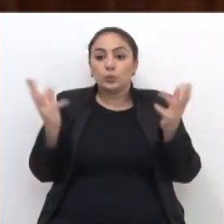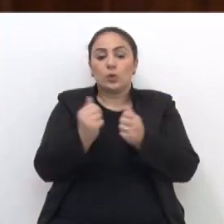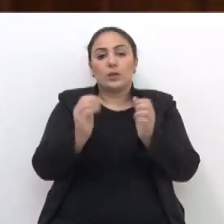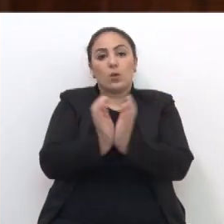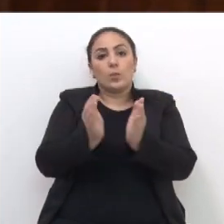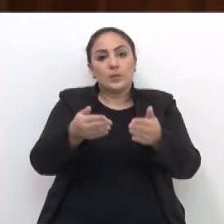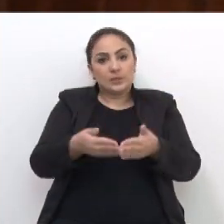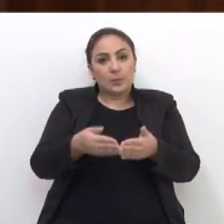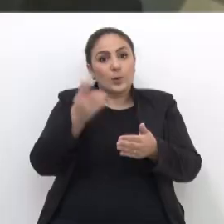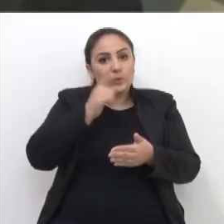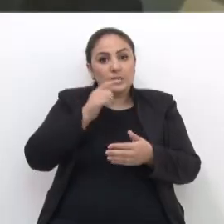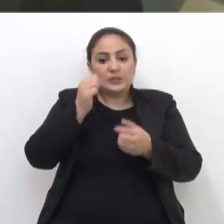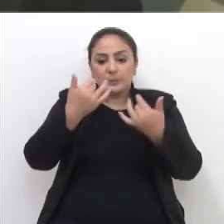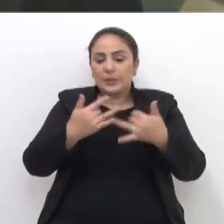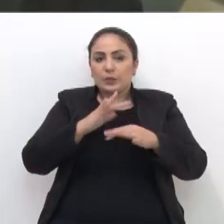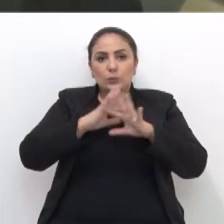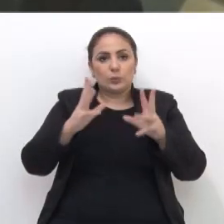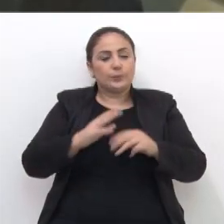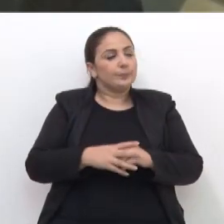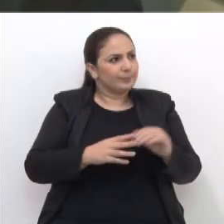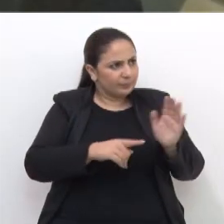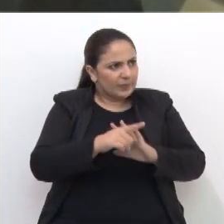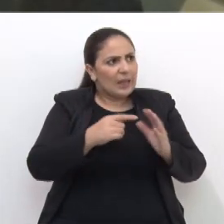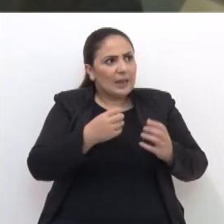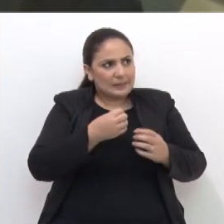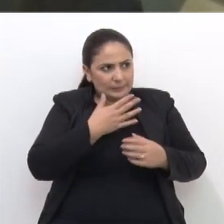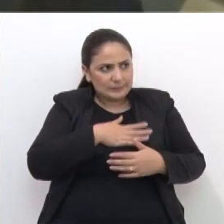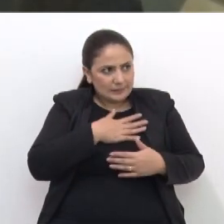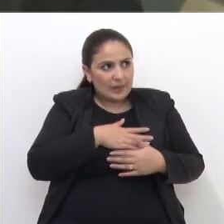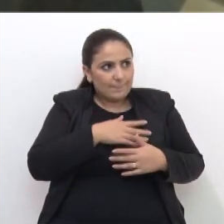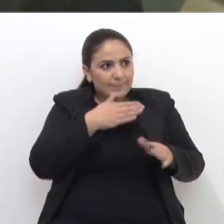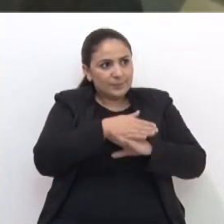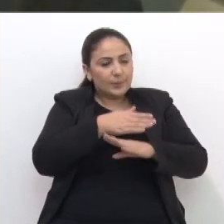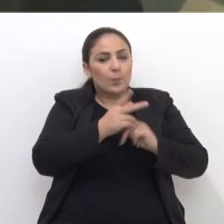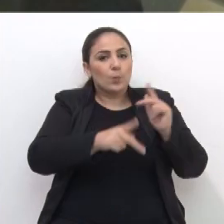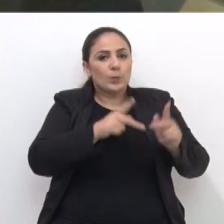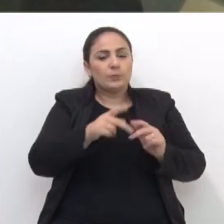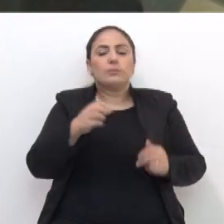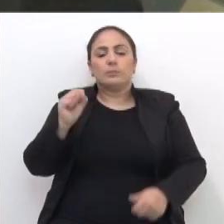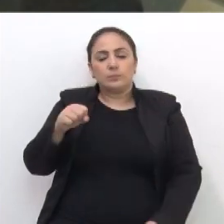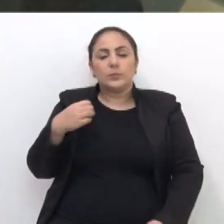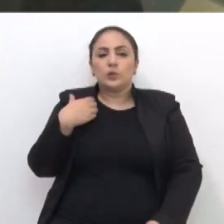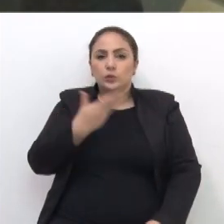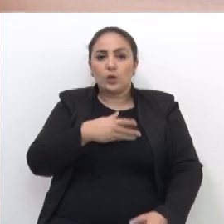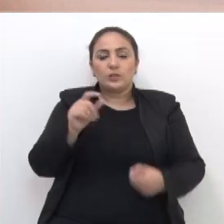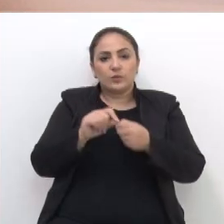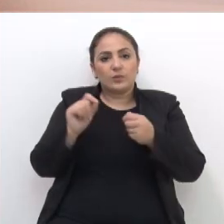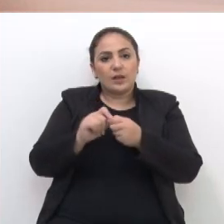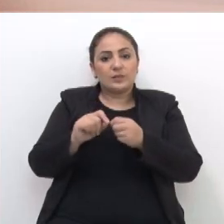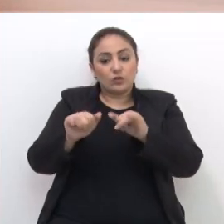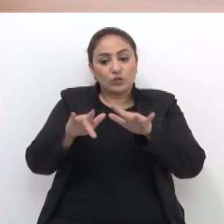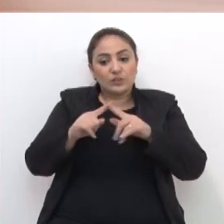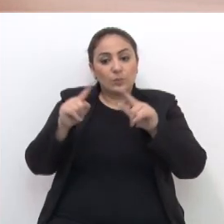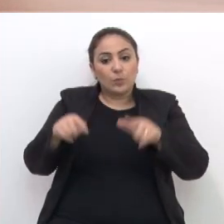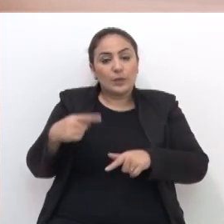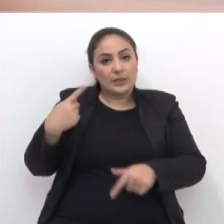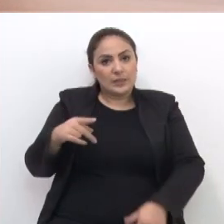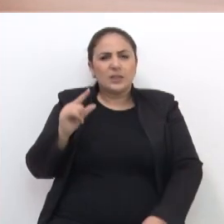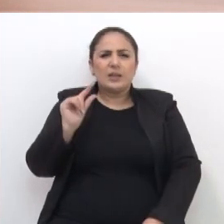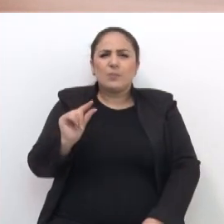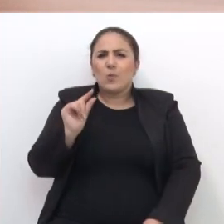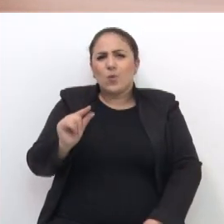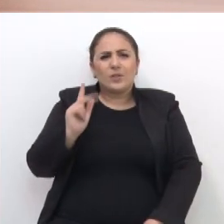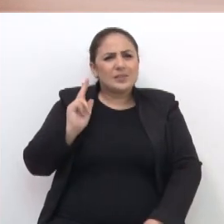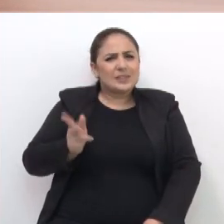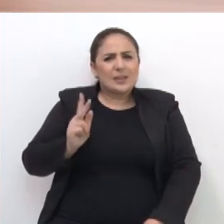lotado, cheio, nos dando aí uma motivação maior de que a comunidade de Passo Fundo está sim participando da vida da cidade. A eleição para o